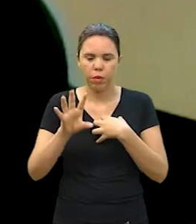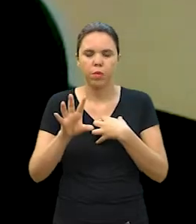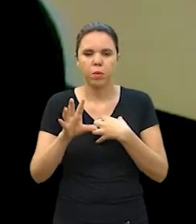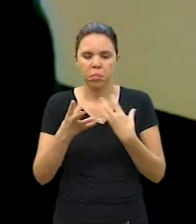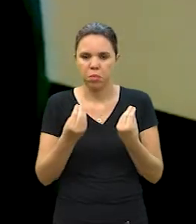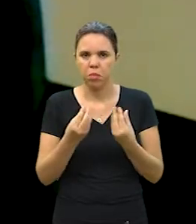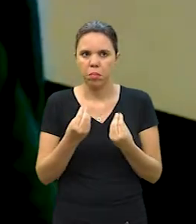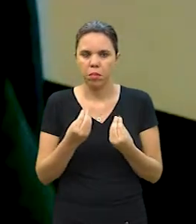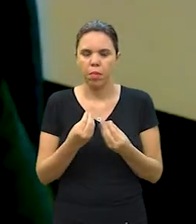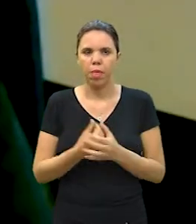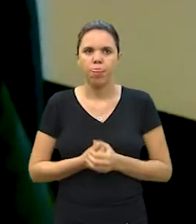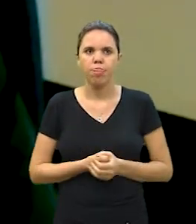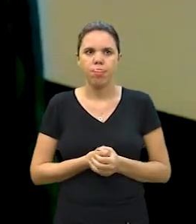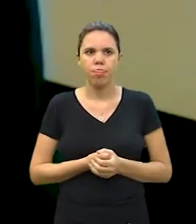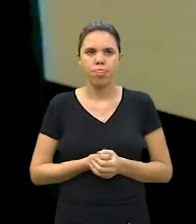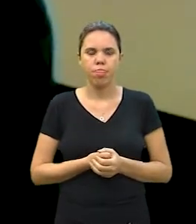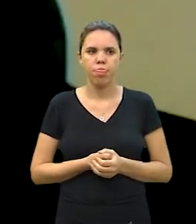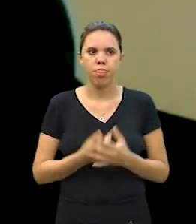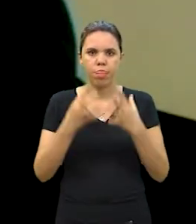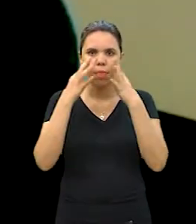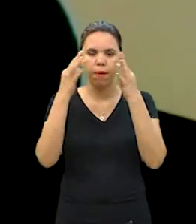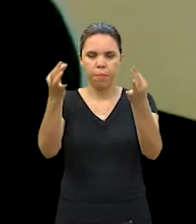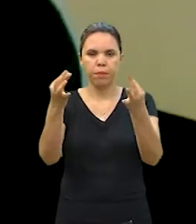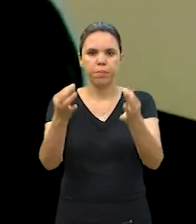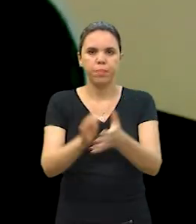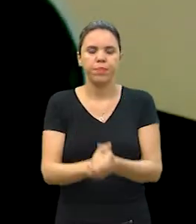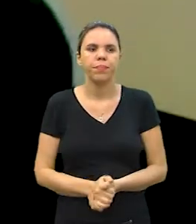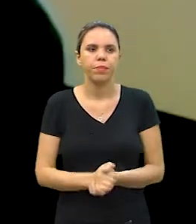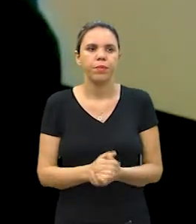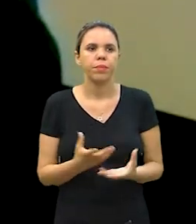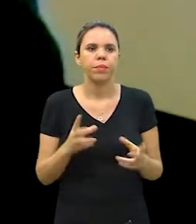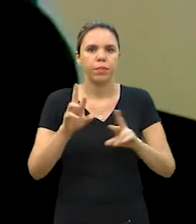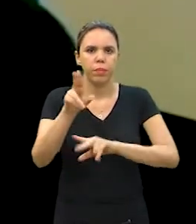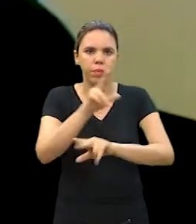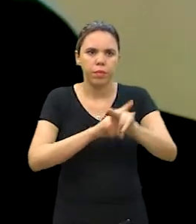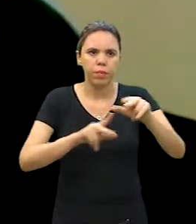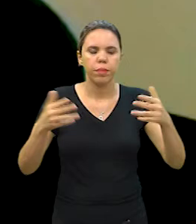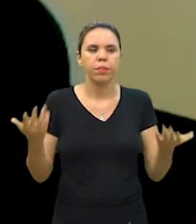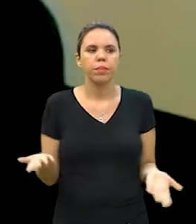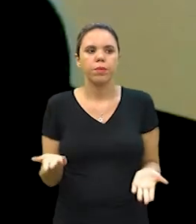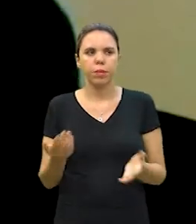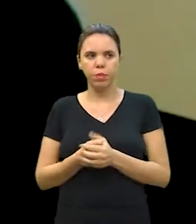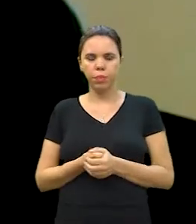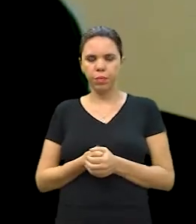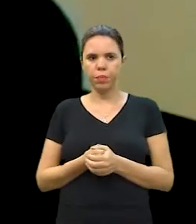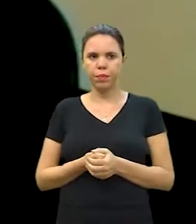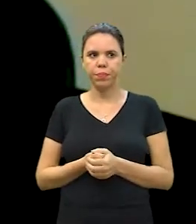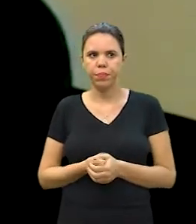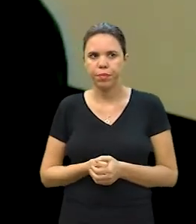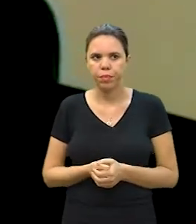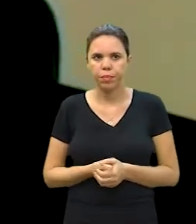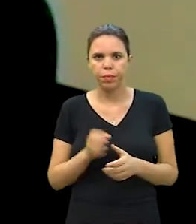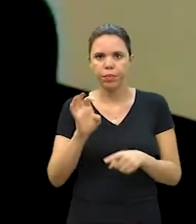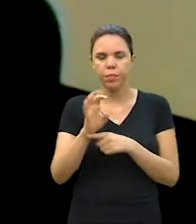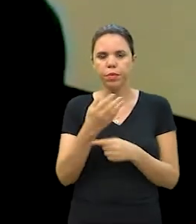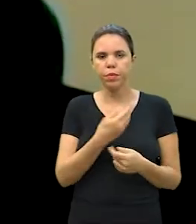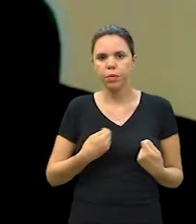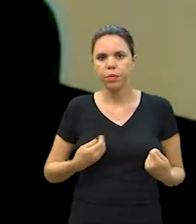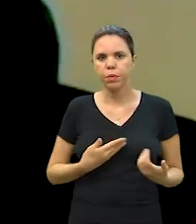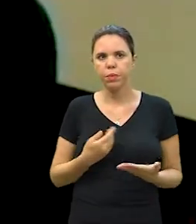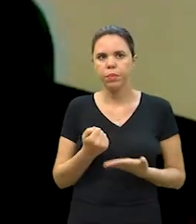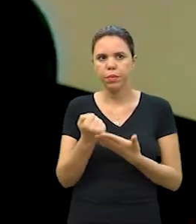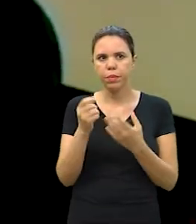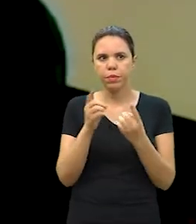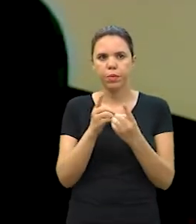assim bastante atento, né, para tanta diversidade, e o Estado precisa